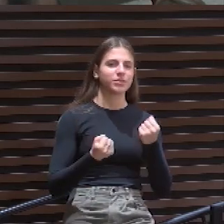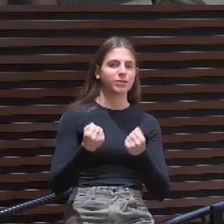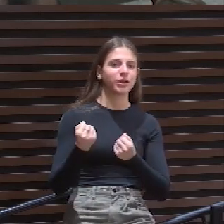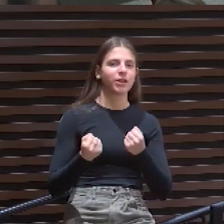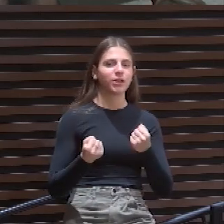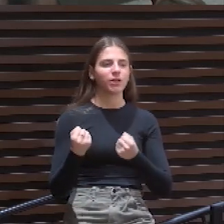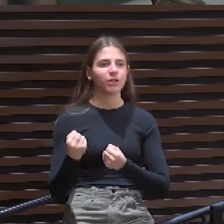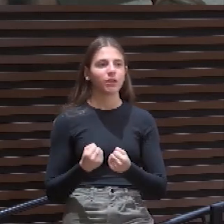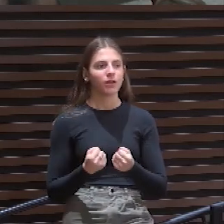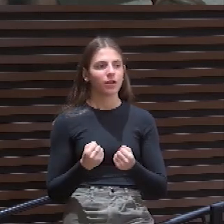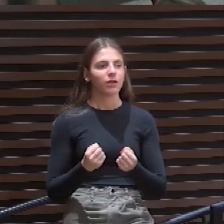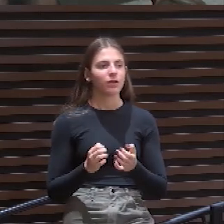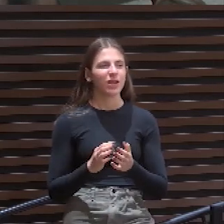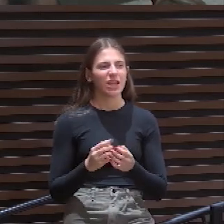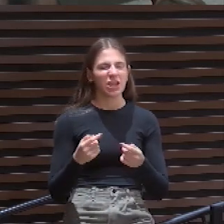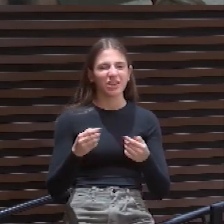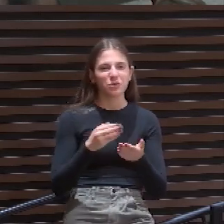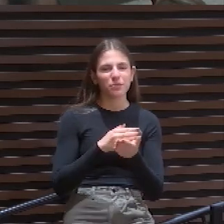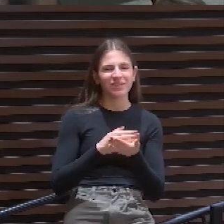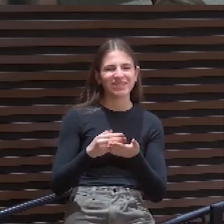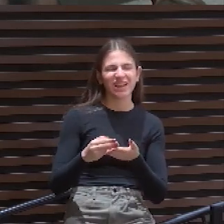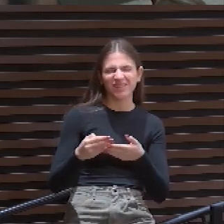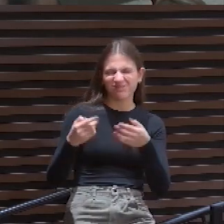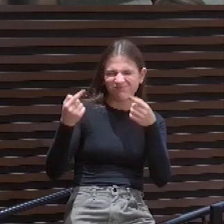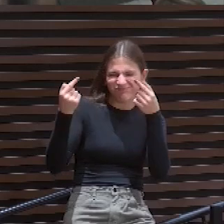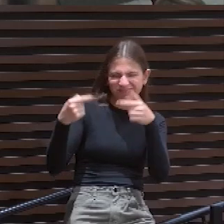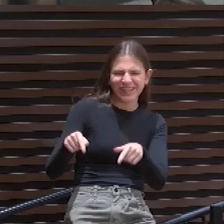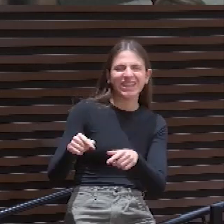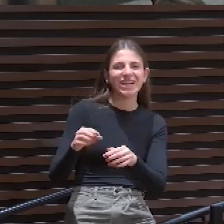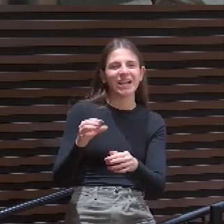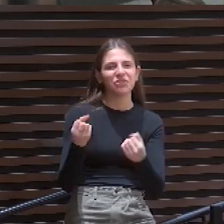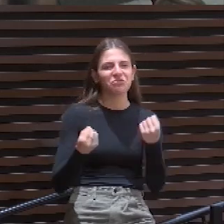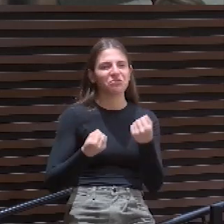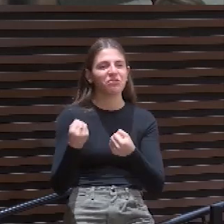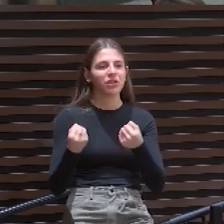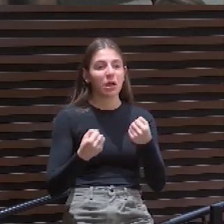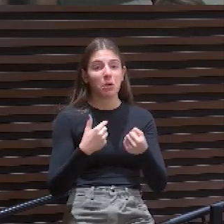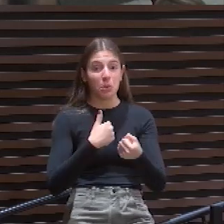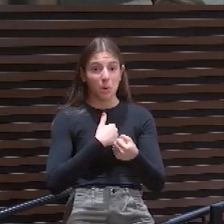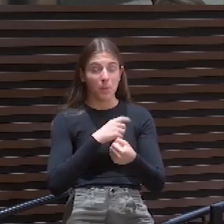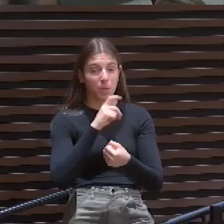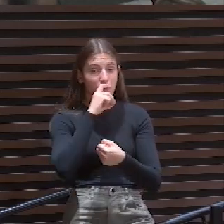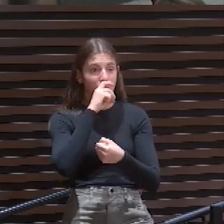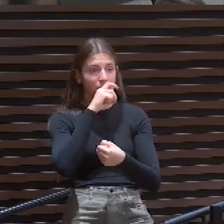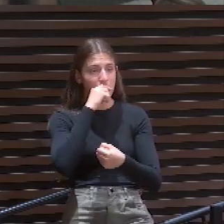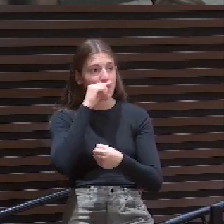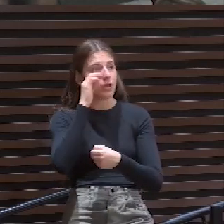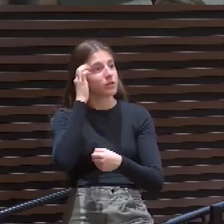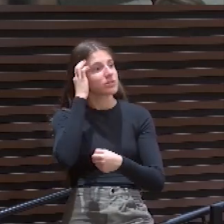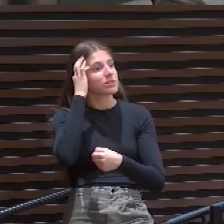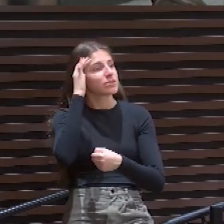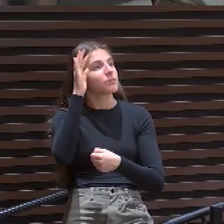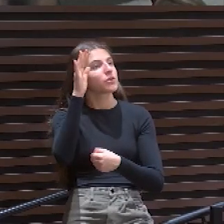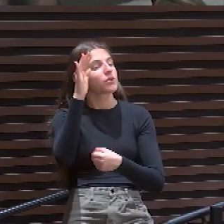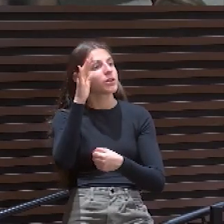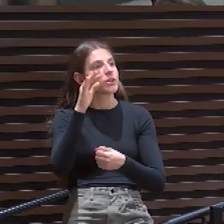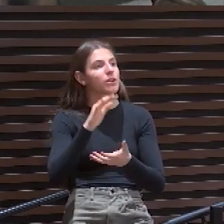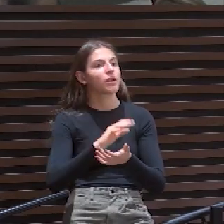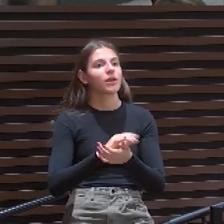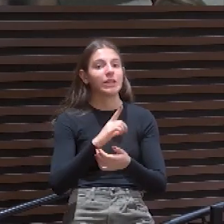a brigar no carro, e meu pai, com muita sabedoria, cada ano estabelecia um